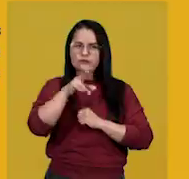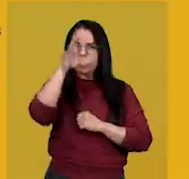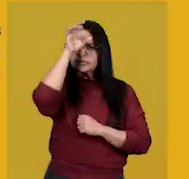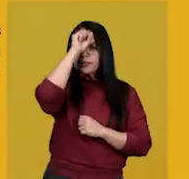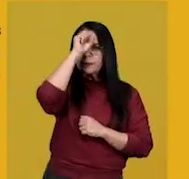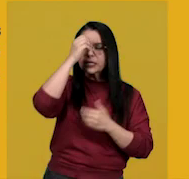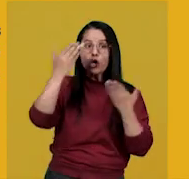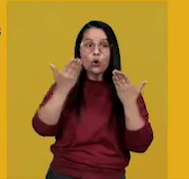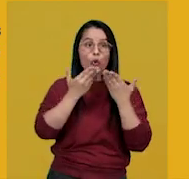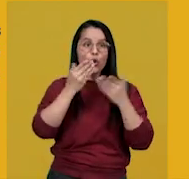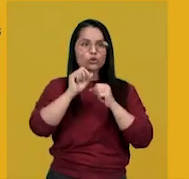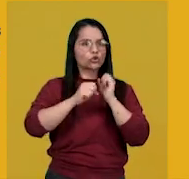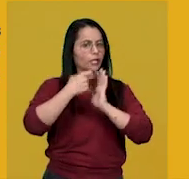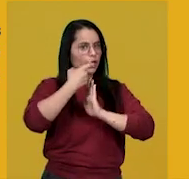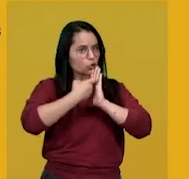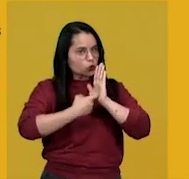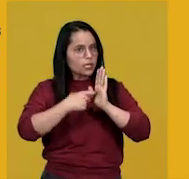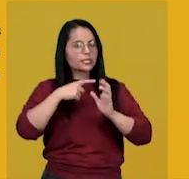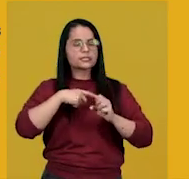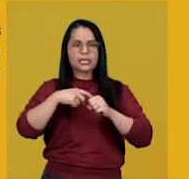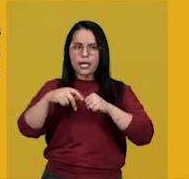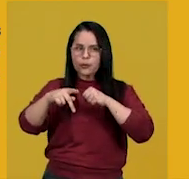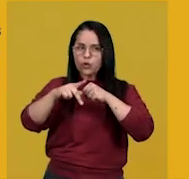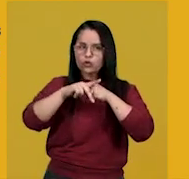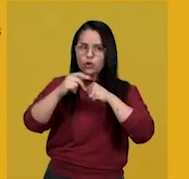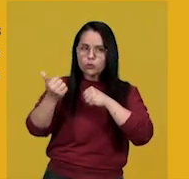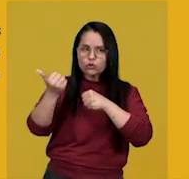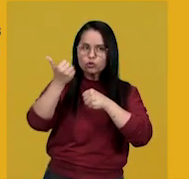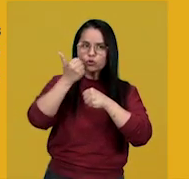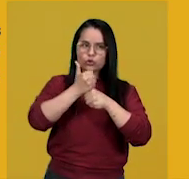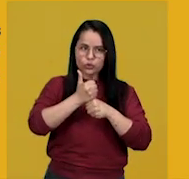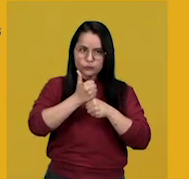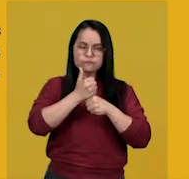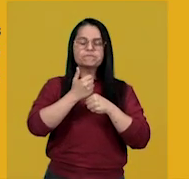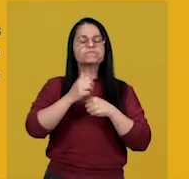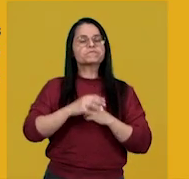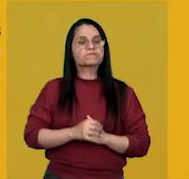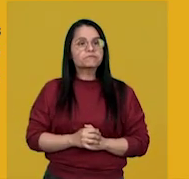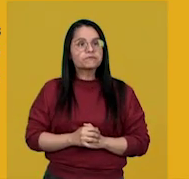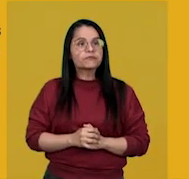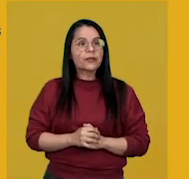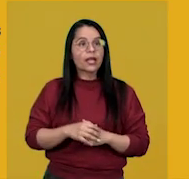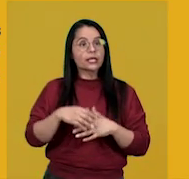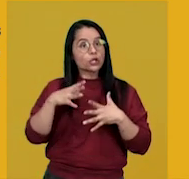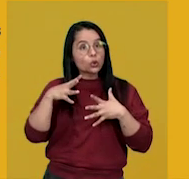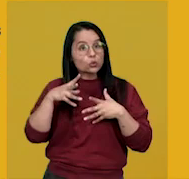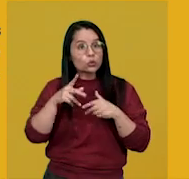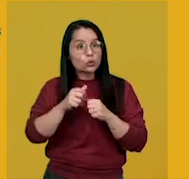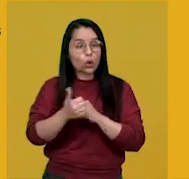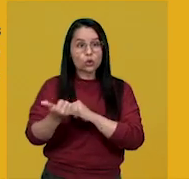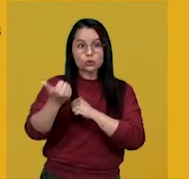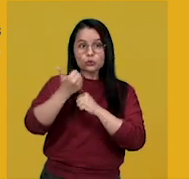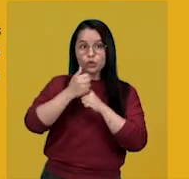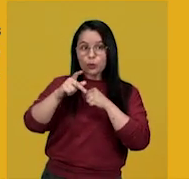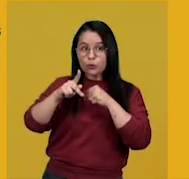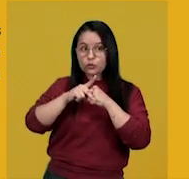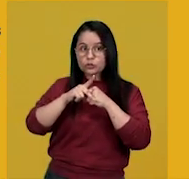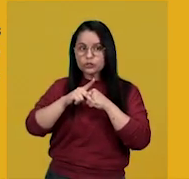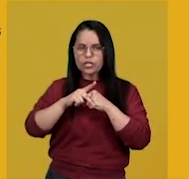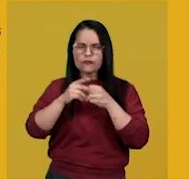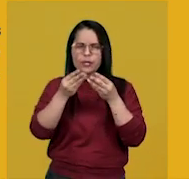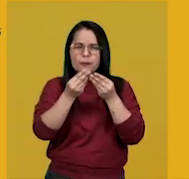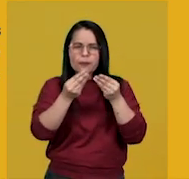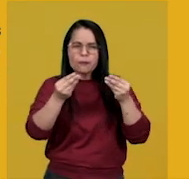aprendeu que nos textos tem pronomes, tem as substituições pronominais. Essas substituições pronominais dão mais fluidez